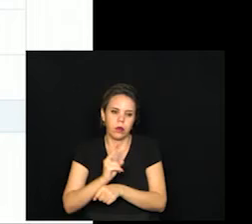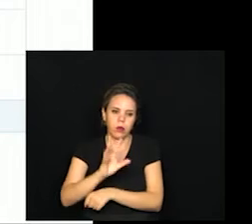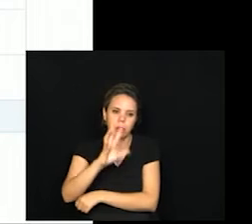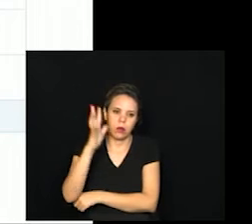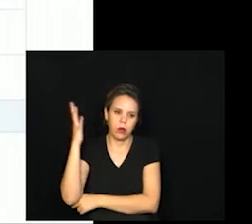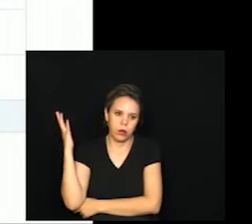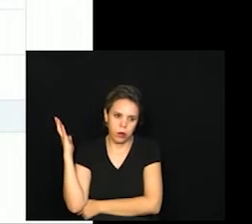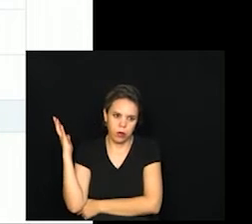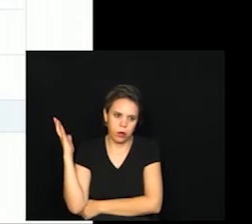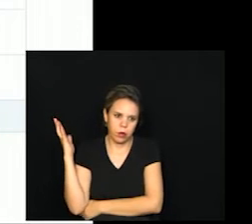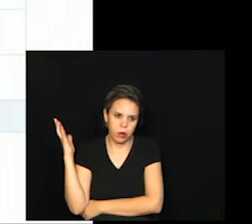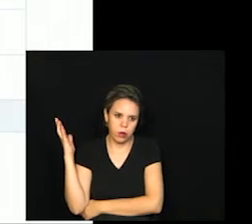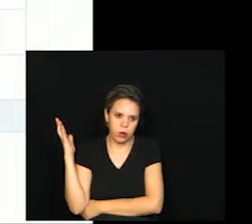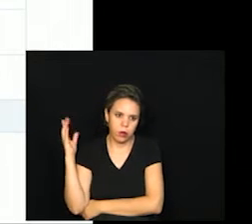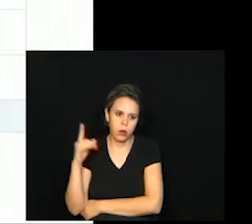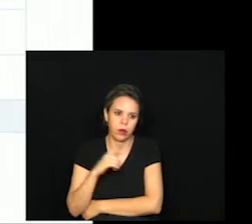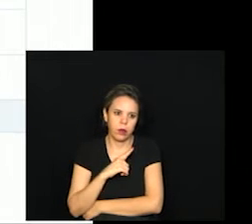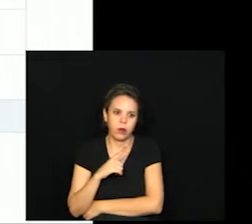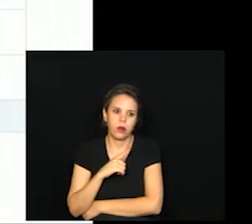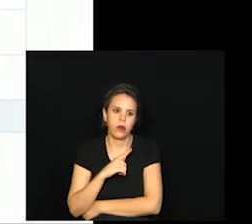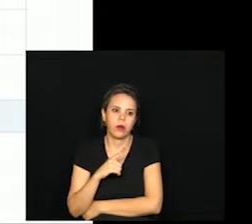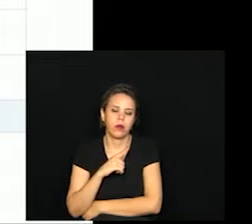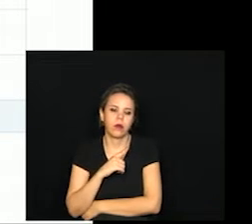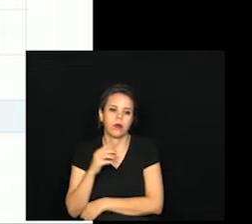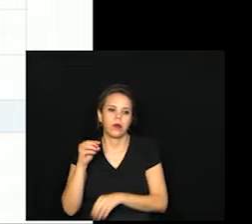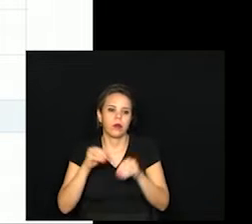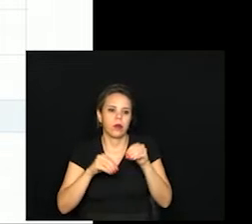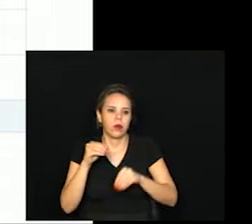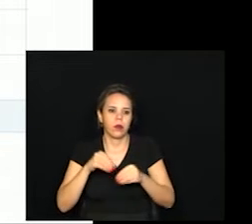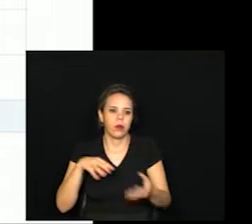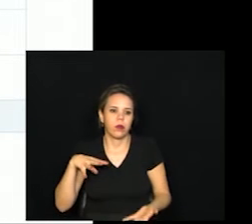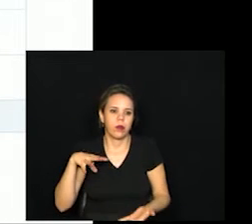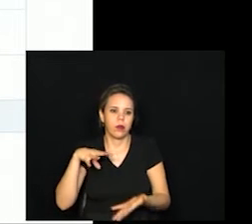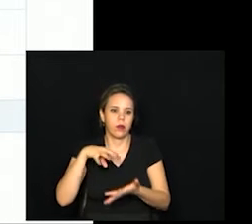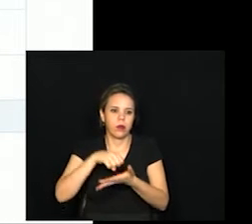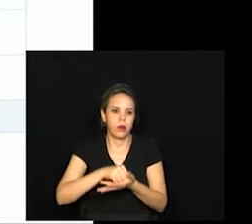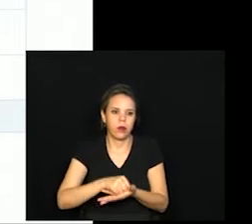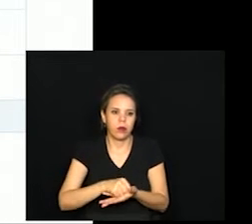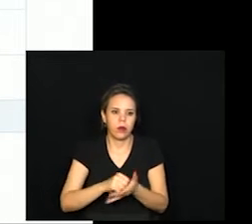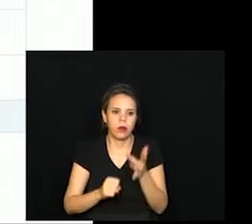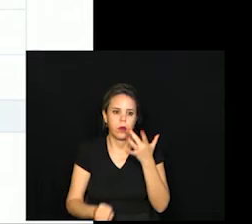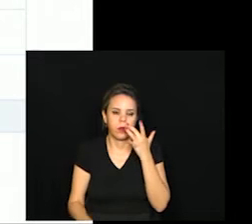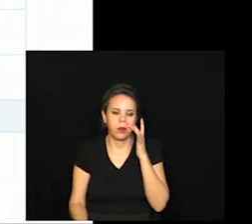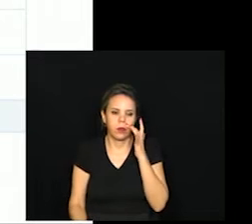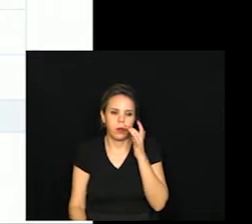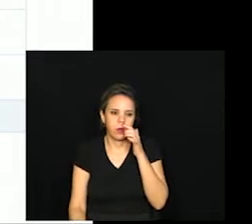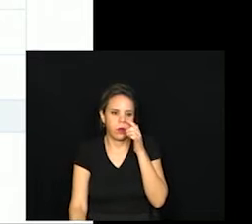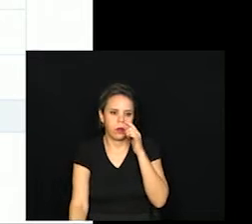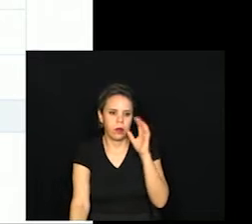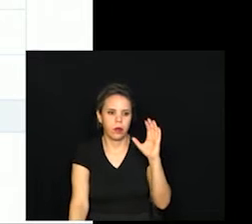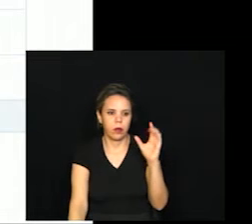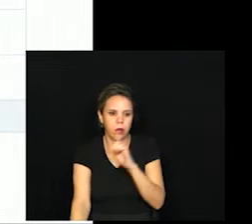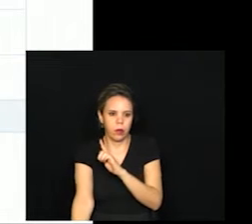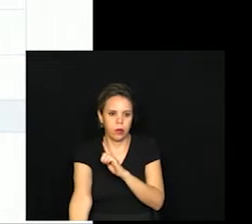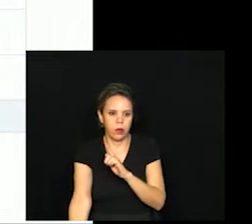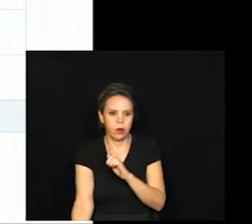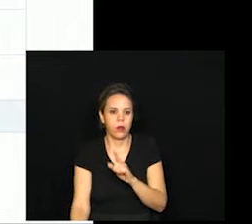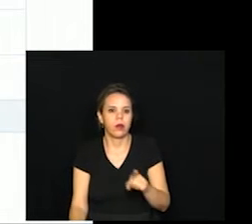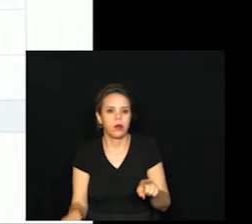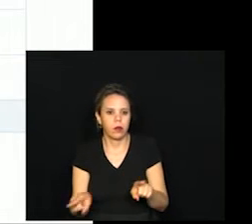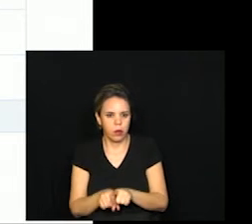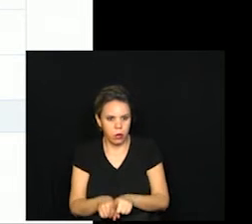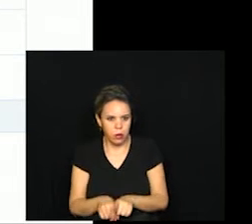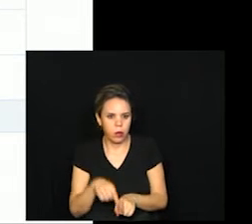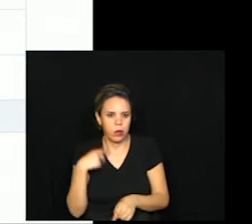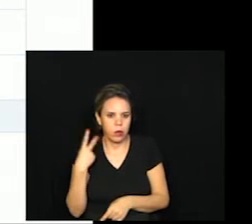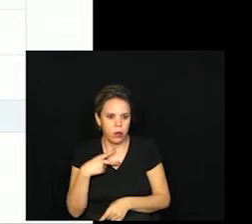ambiental. Temos também a de instalação do cartório de registro civil no Campo Grande, no Ouro Verde. Essa também é presidida